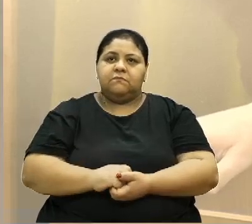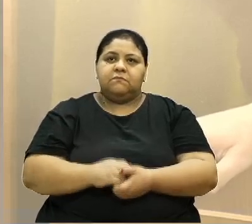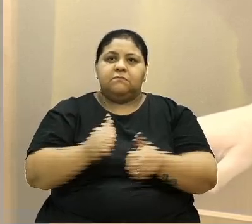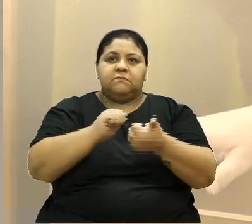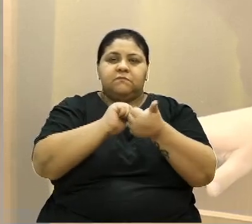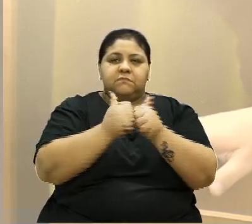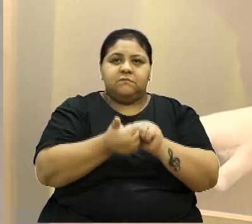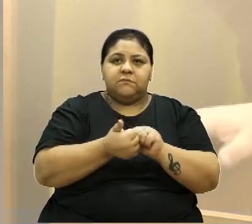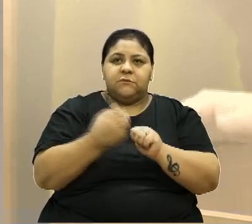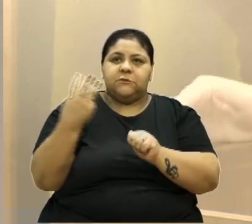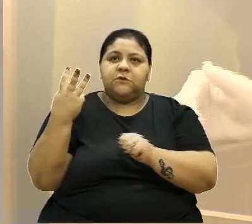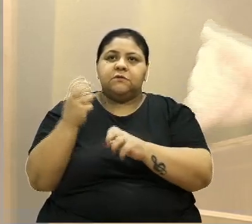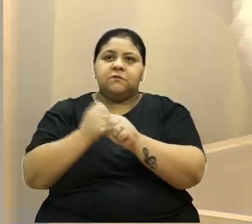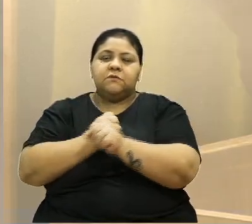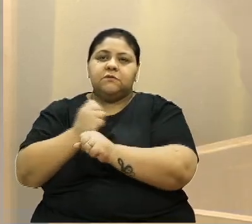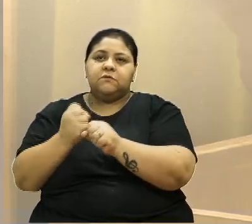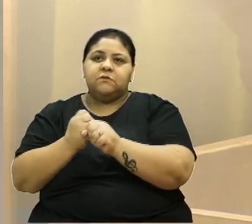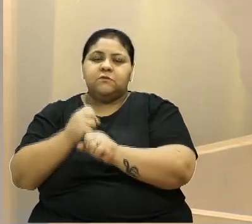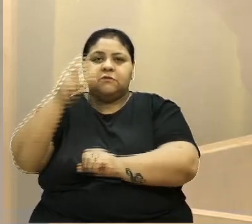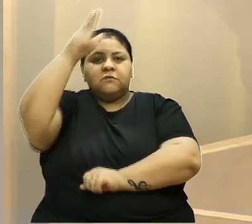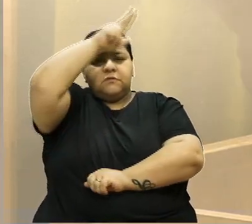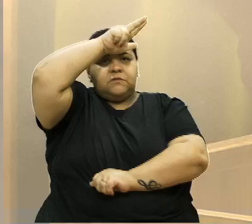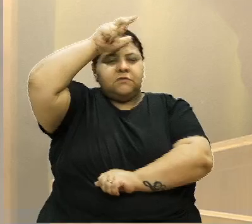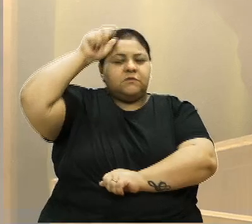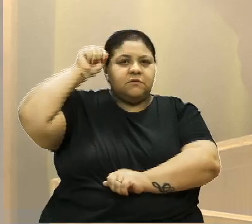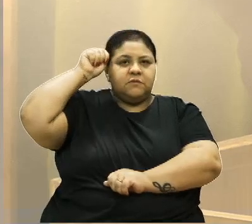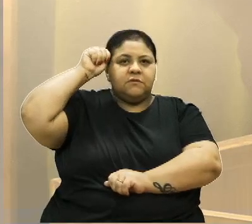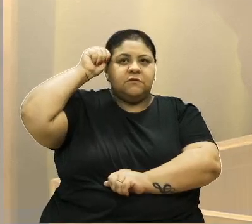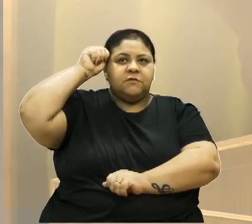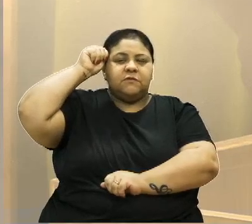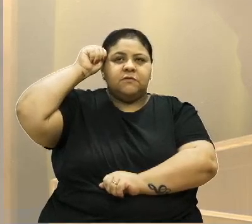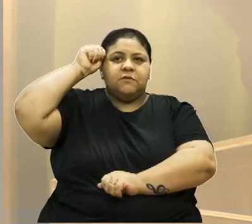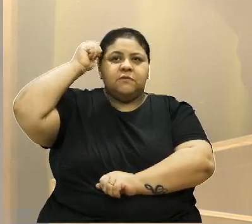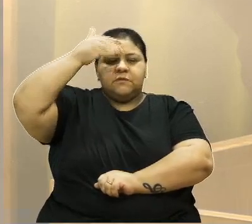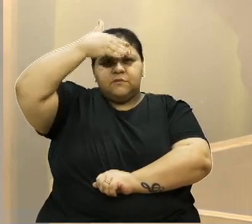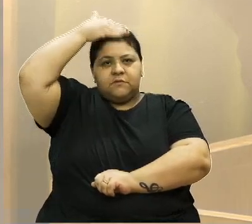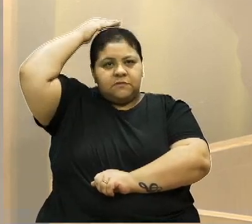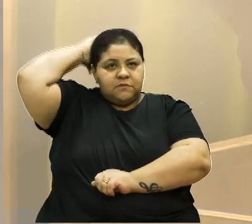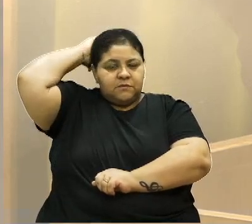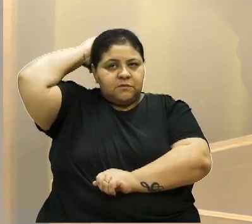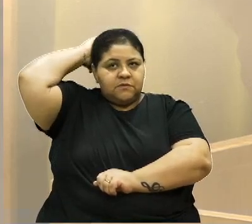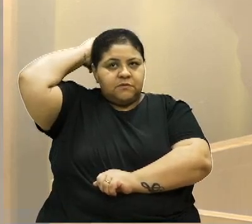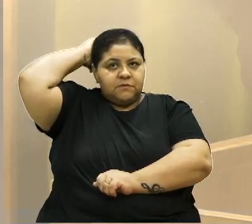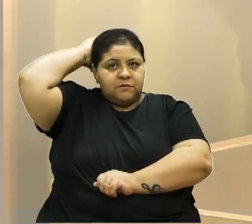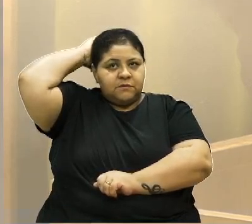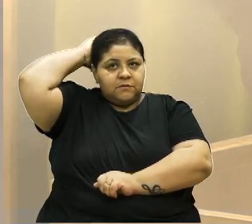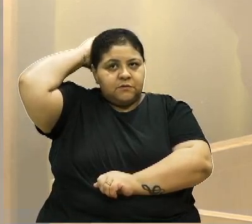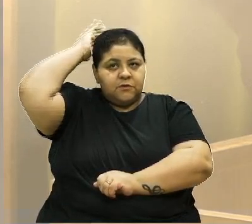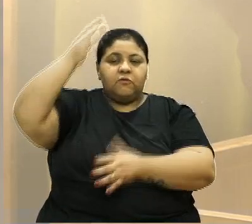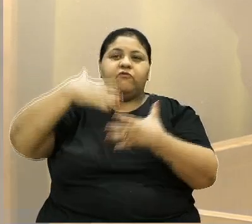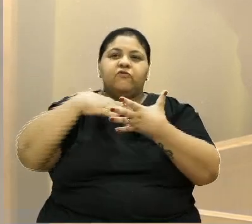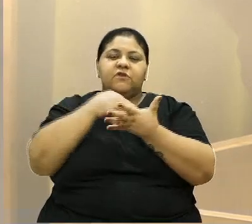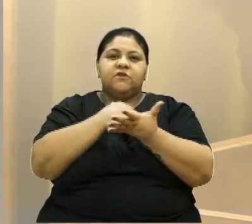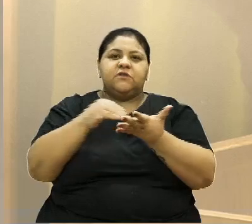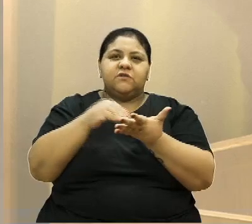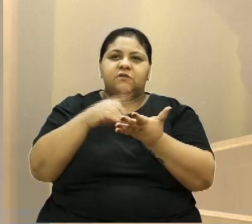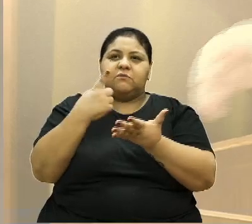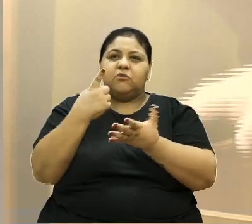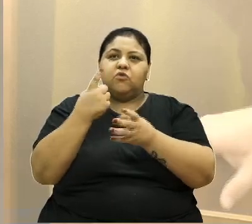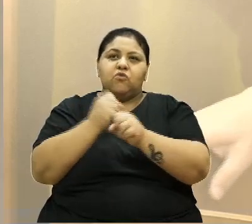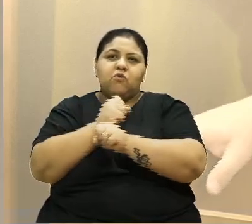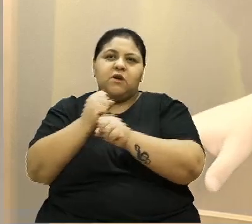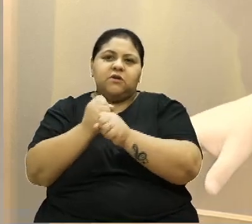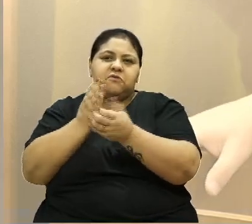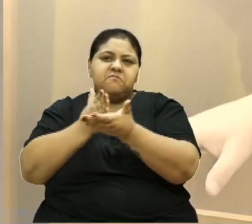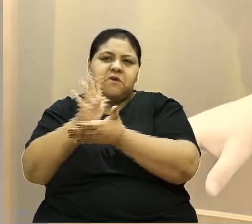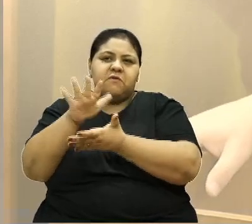3 anos, e o prefeito Alceu, fui seu secretário de governo por um ano e meio, mais ou menos. Aqui na casa tive